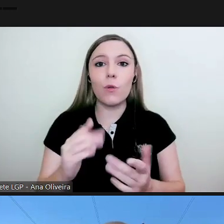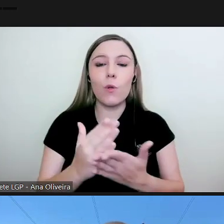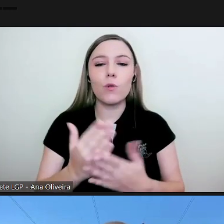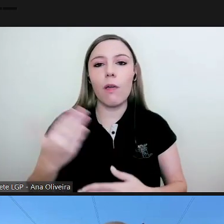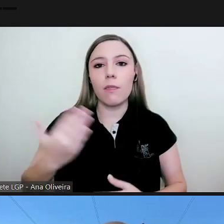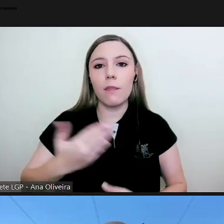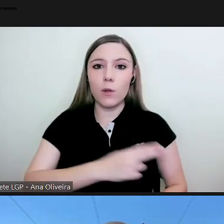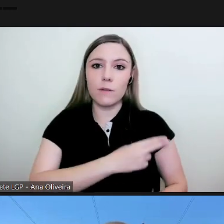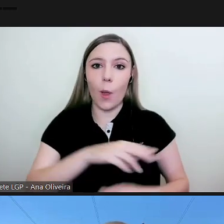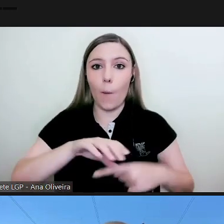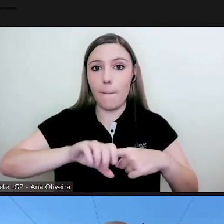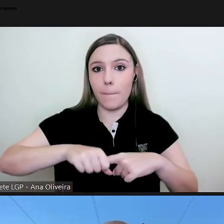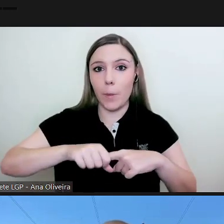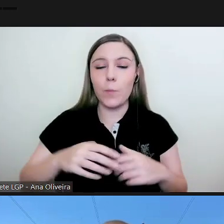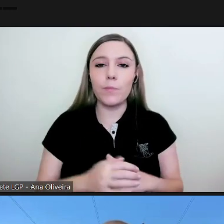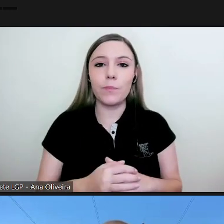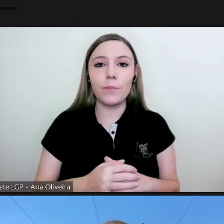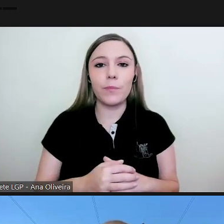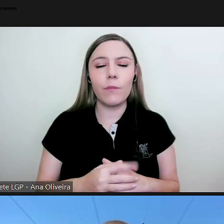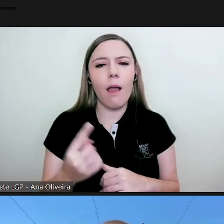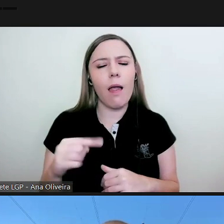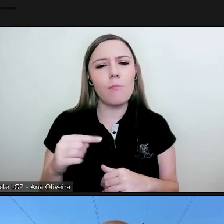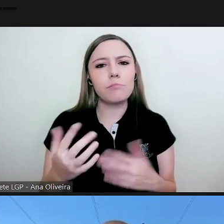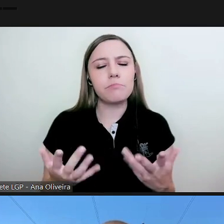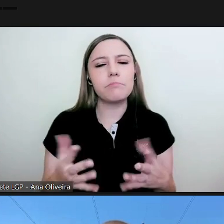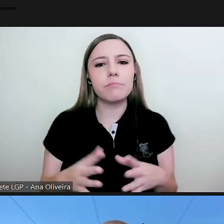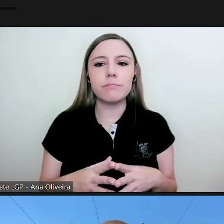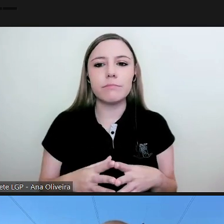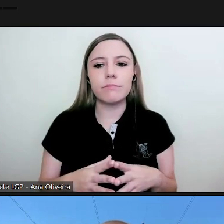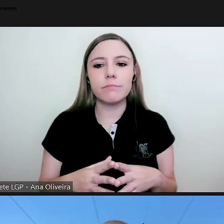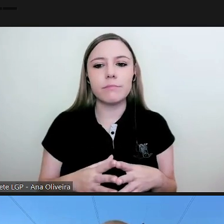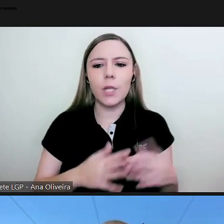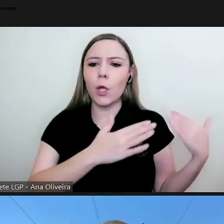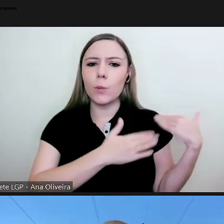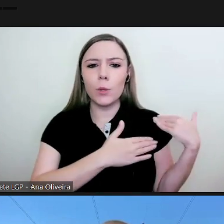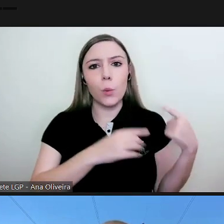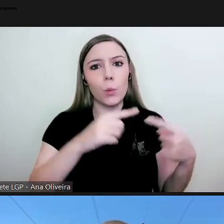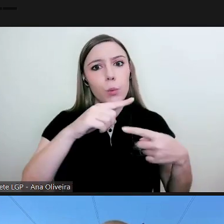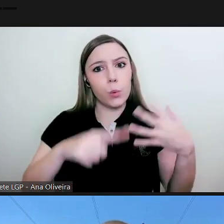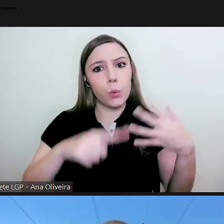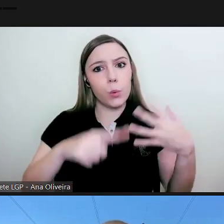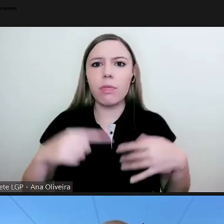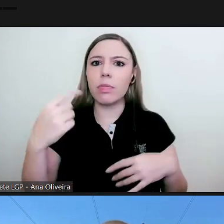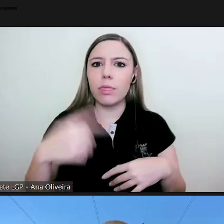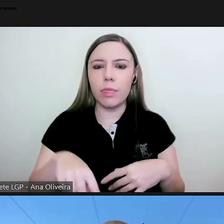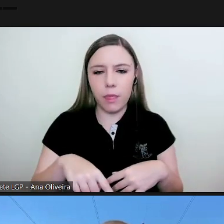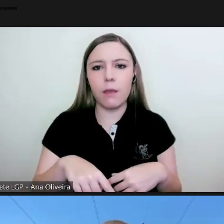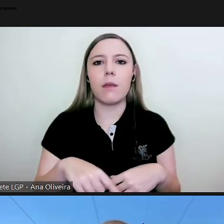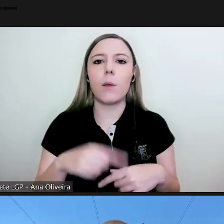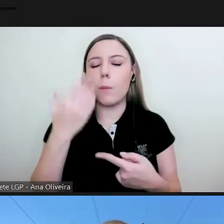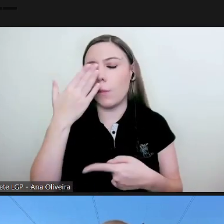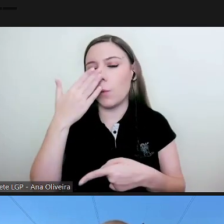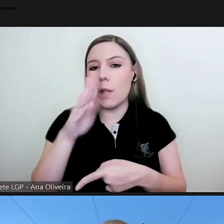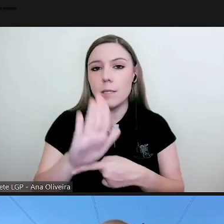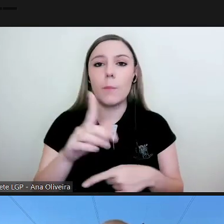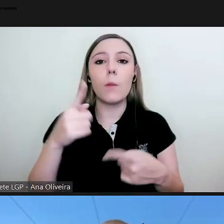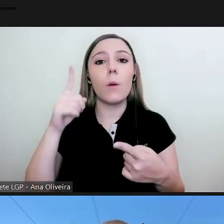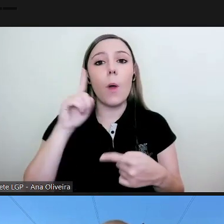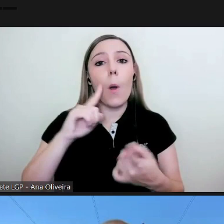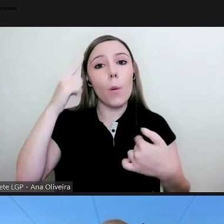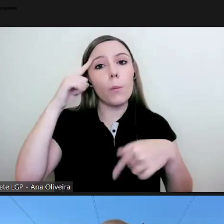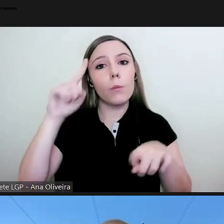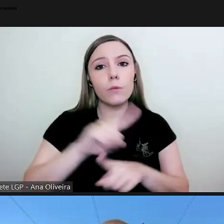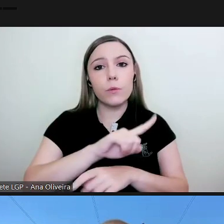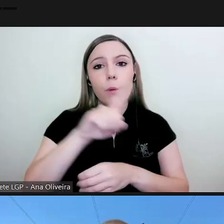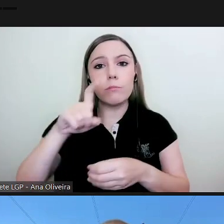da Universidade do Minho. Tem um conjunto de responsabilidades e papéis que desempenha, por exemplo, é professora associada da Escola de